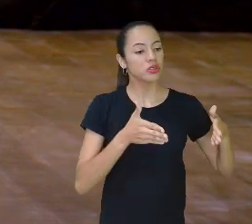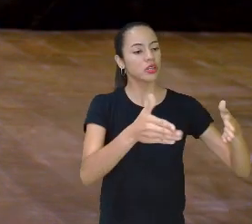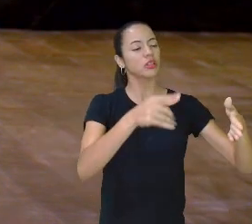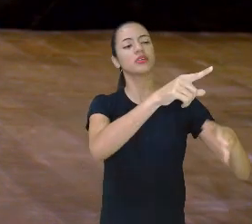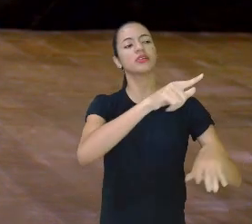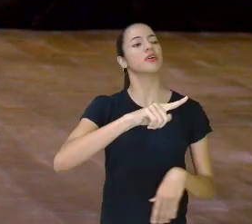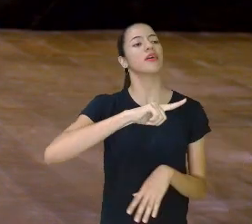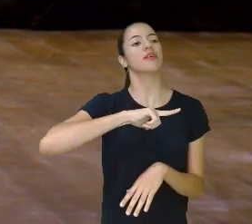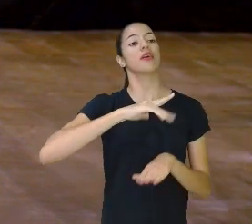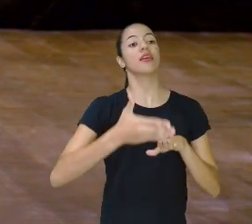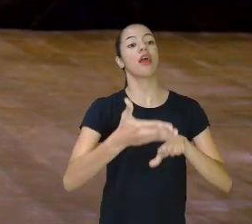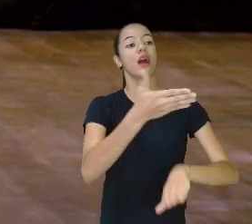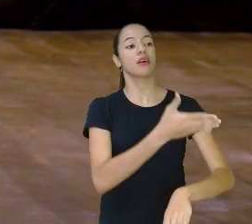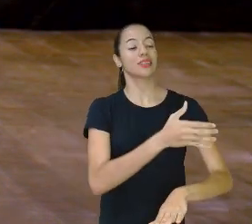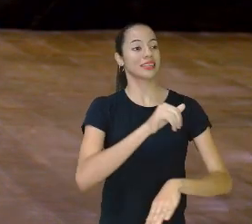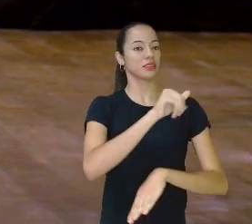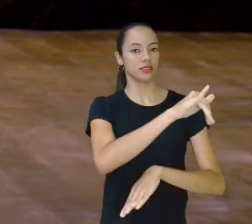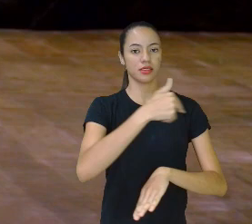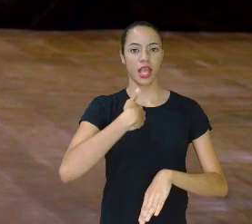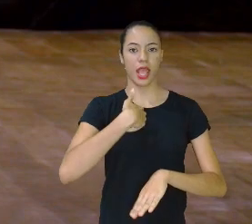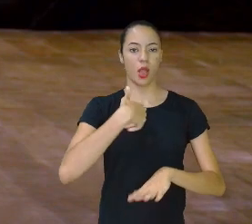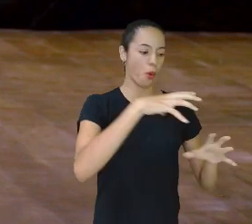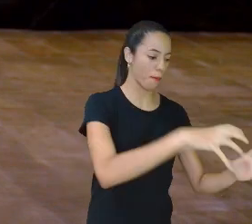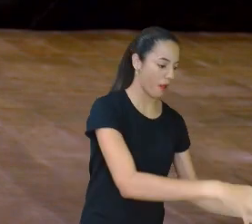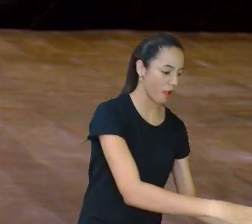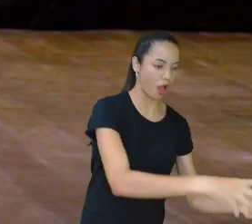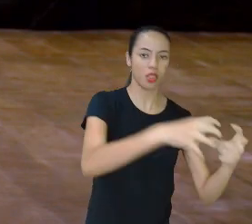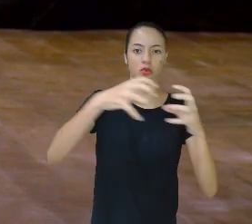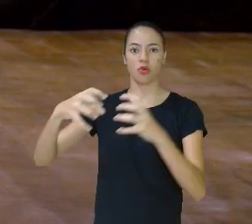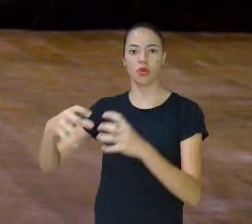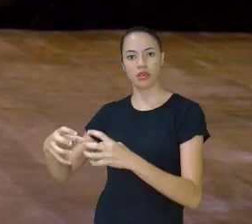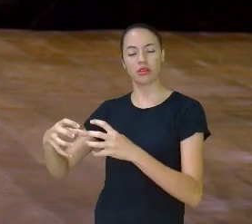tido se eu não tivesse apanhado você dali.